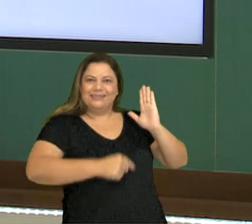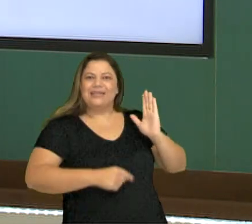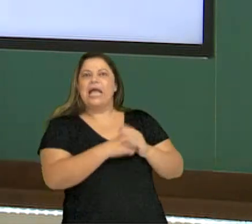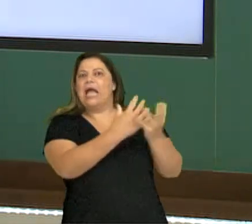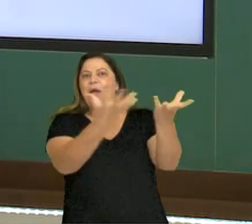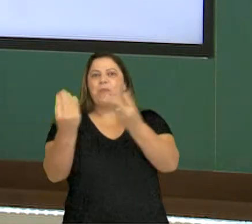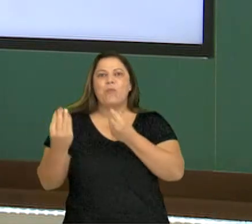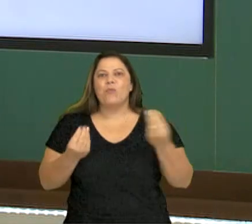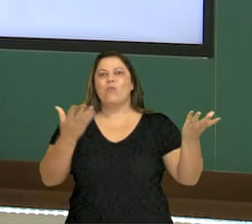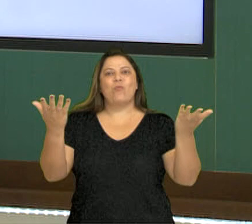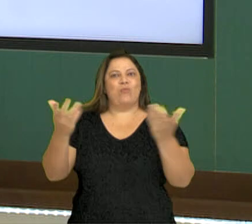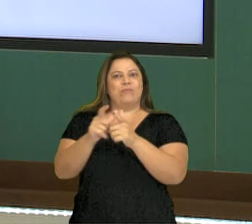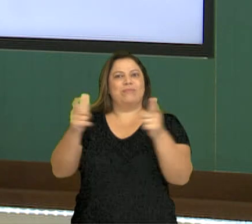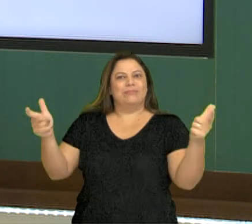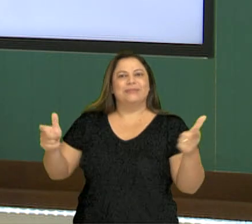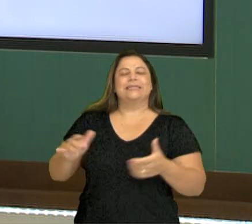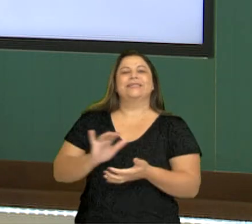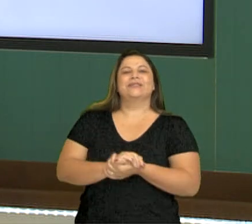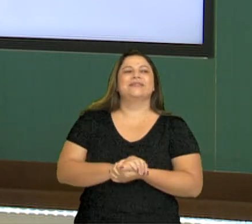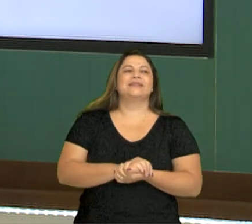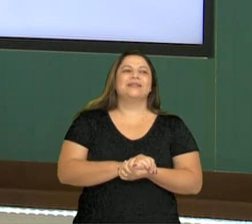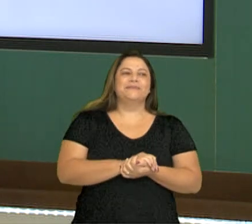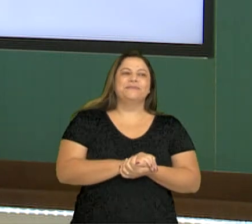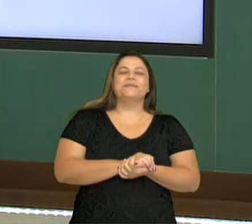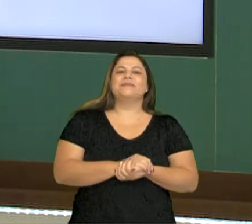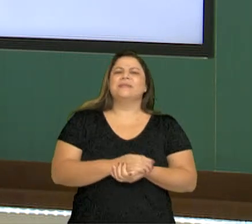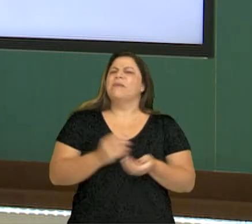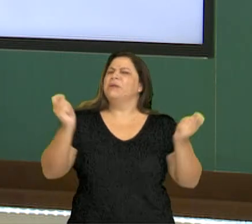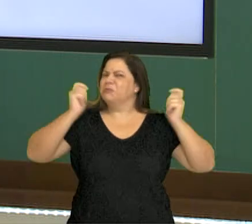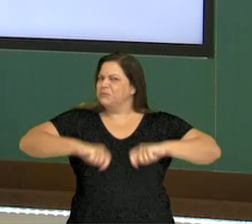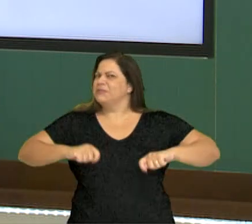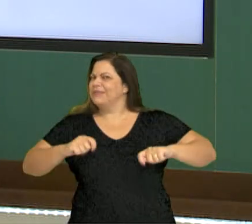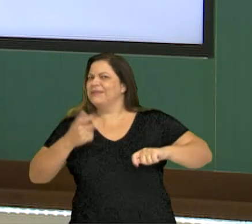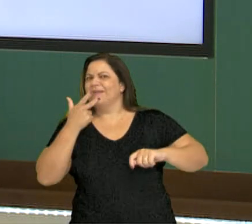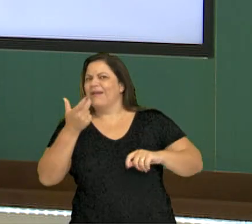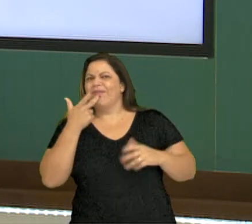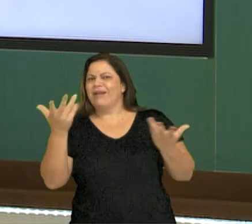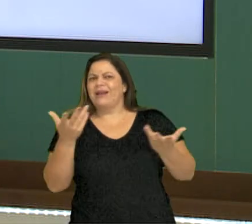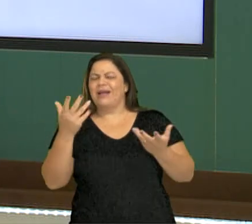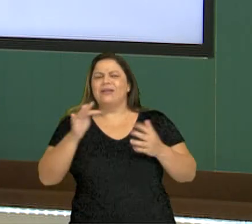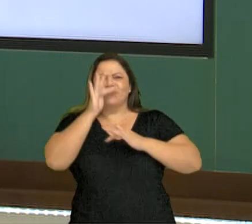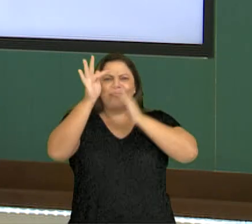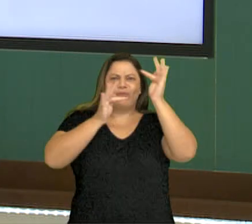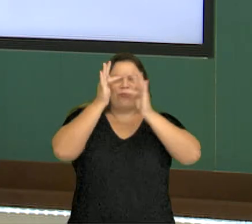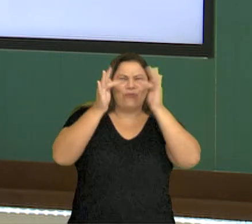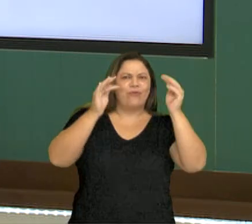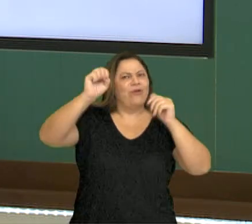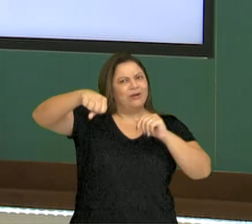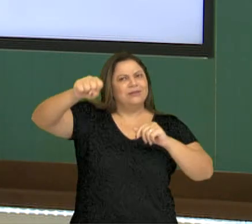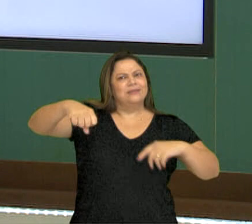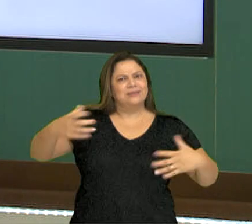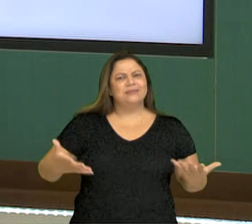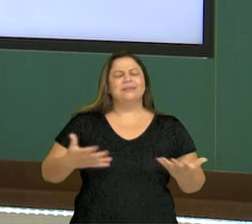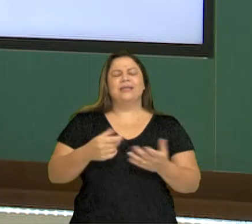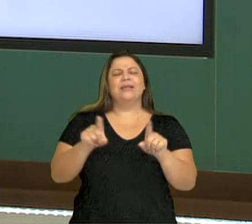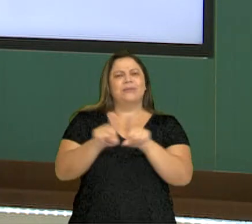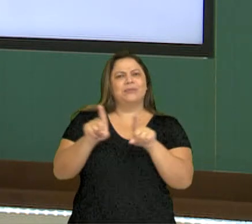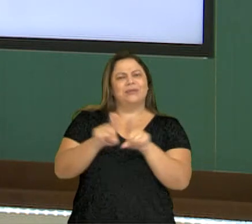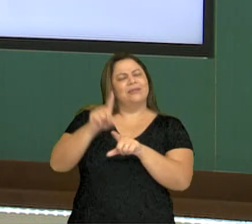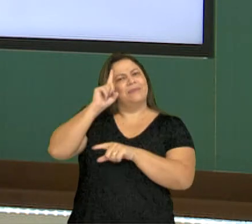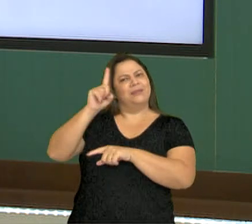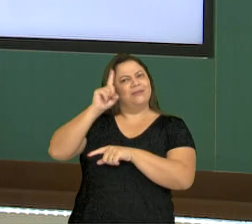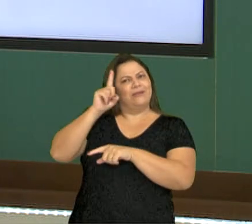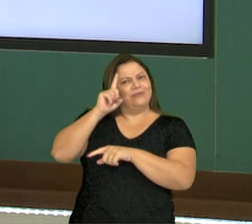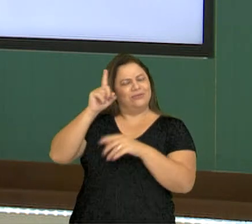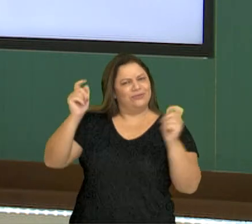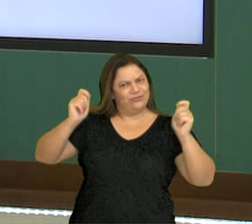Fabiano, poderia também ter falado de flores? Claro, as flores também estão no nosso cotidiano,